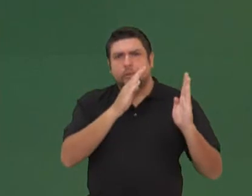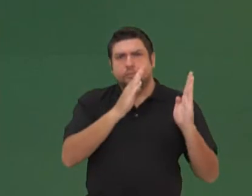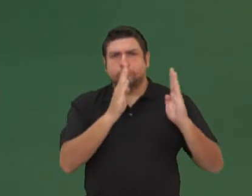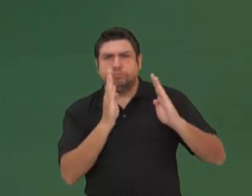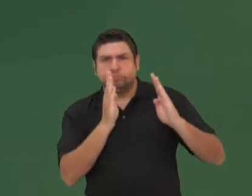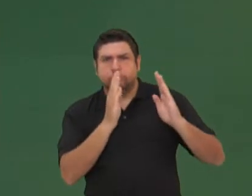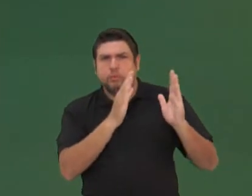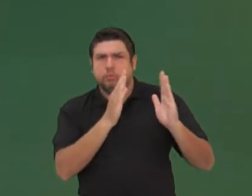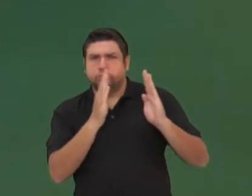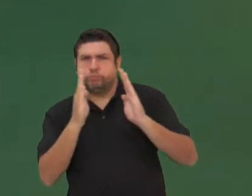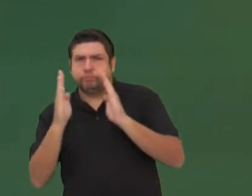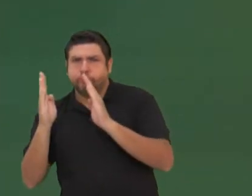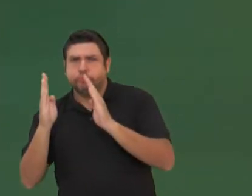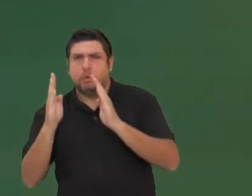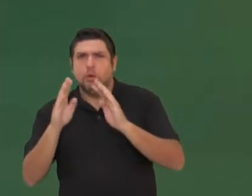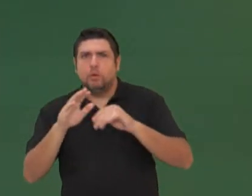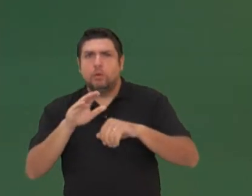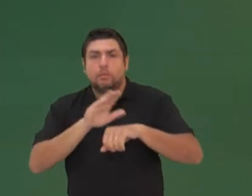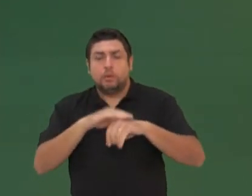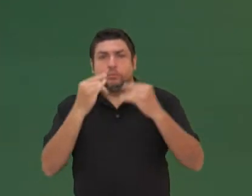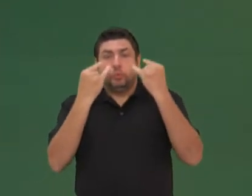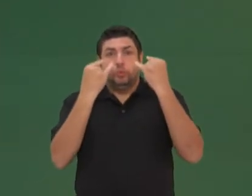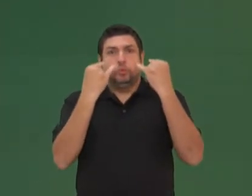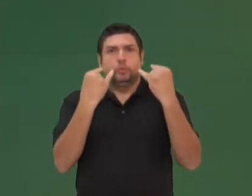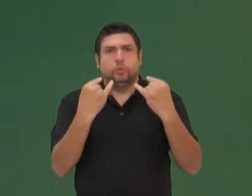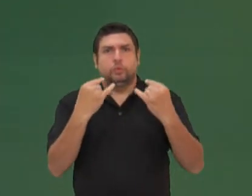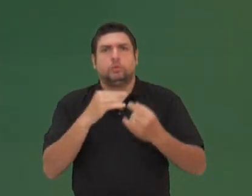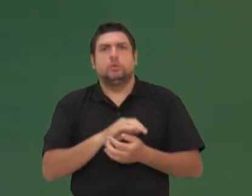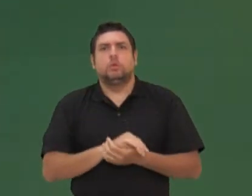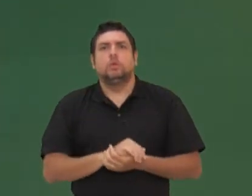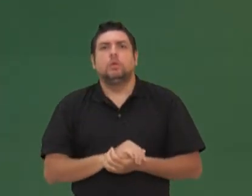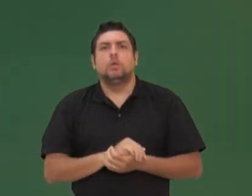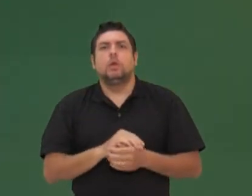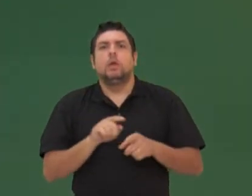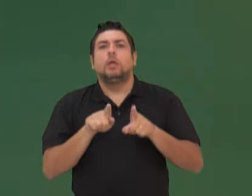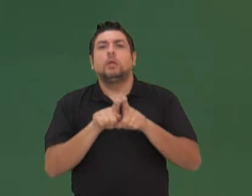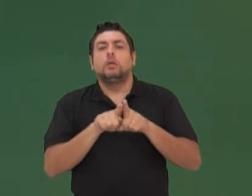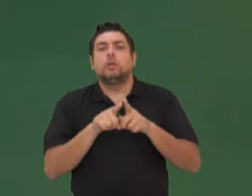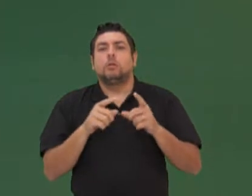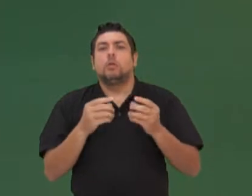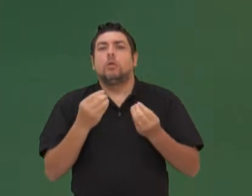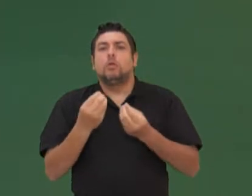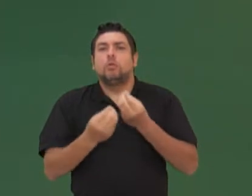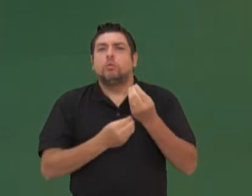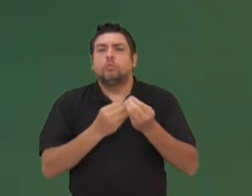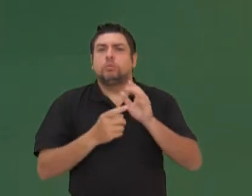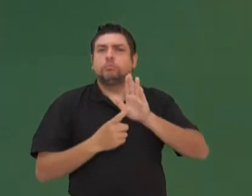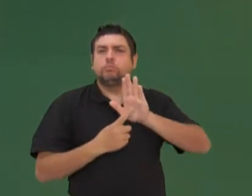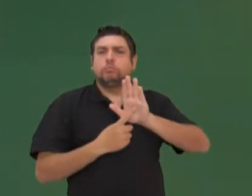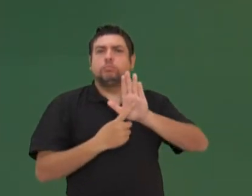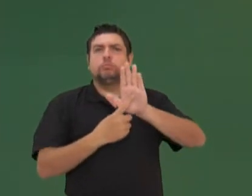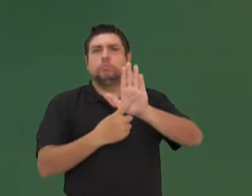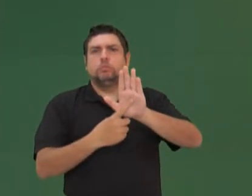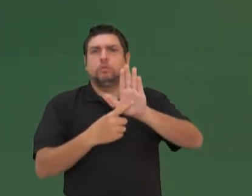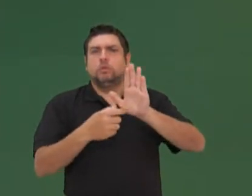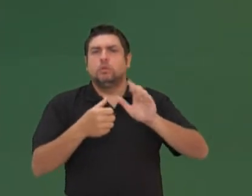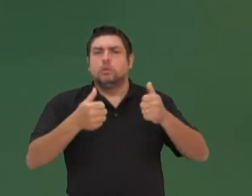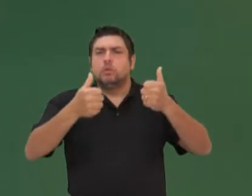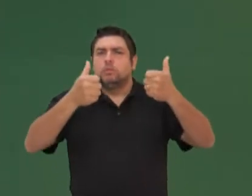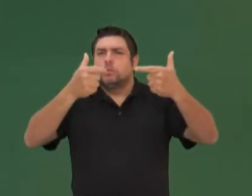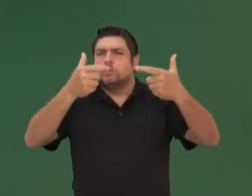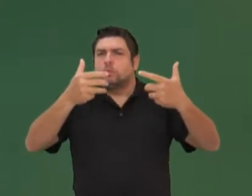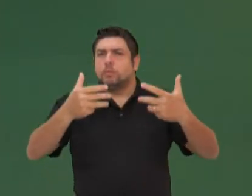antecipa. Então, a tipologia, especialmente descriptivo e expositivo. Então, descrever